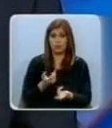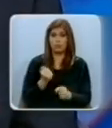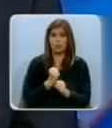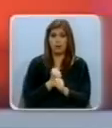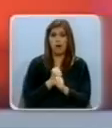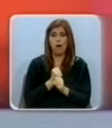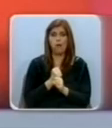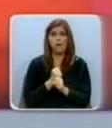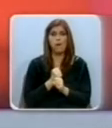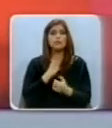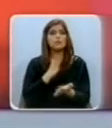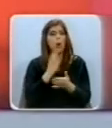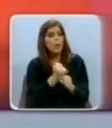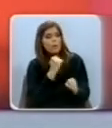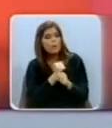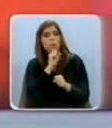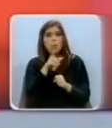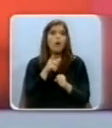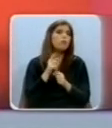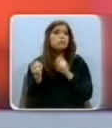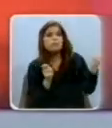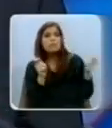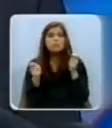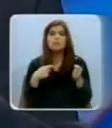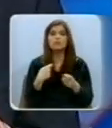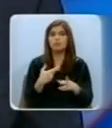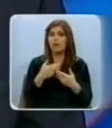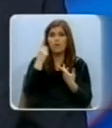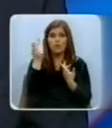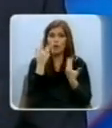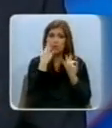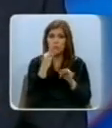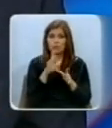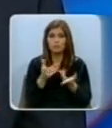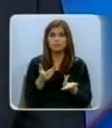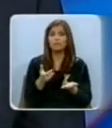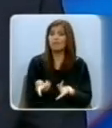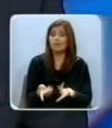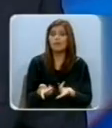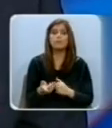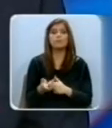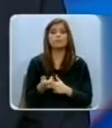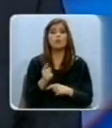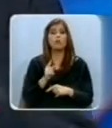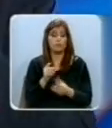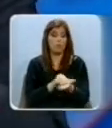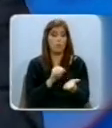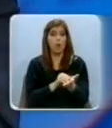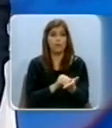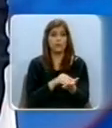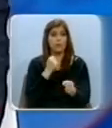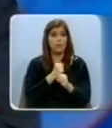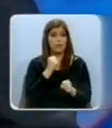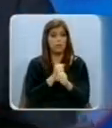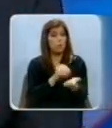emprego para não se poder escapar não há forma nenhuma. O fenómeno dos pobres, dos